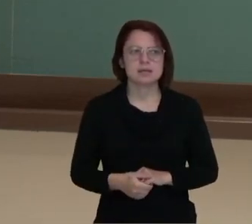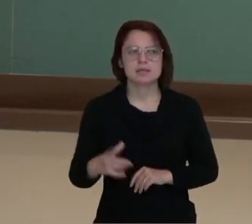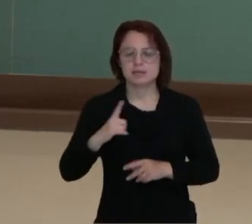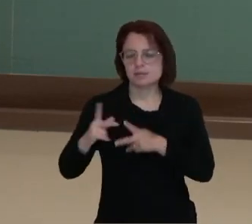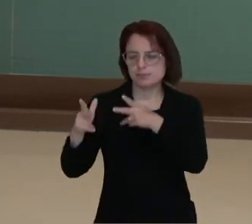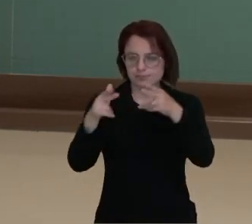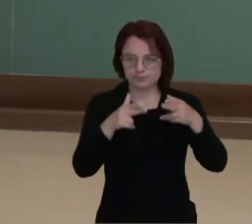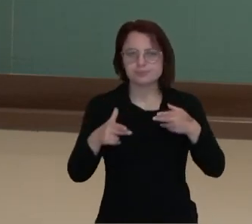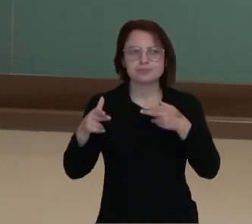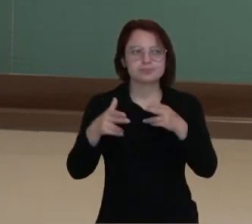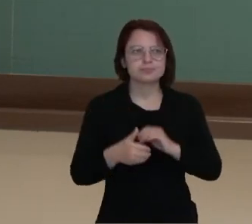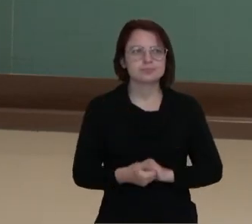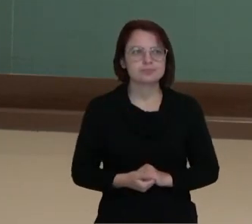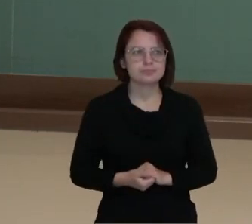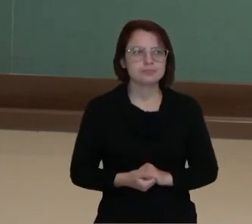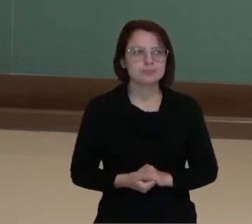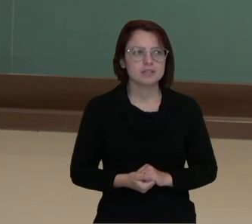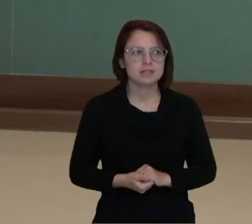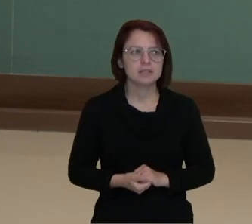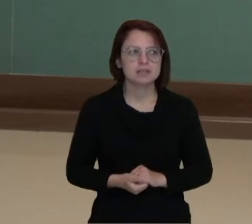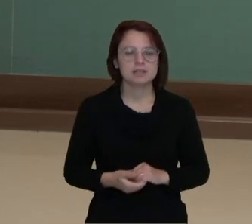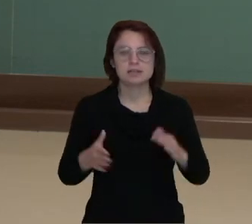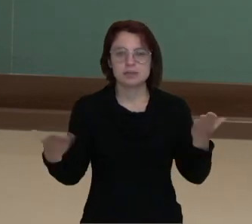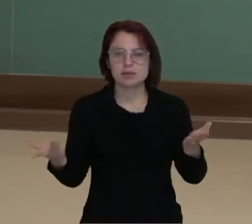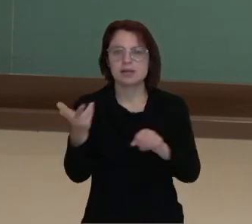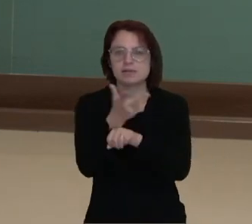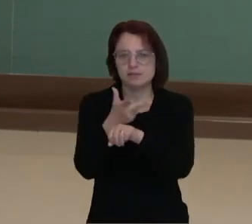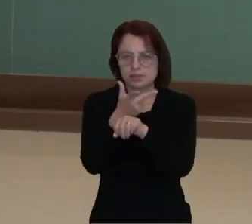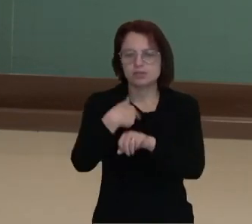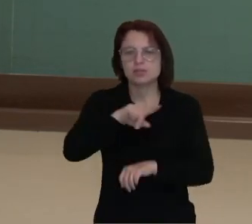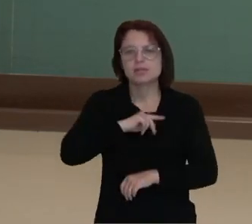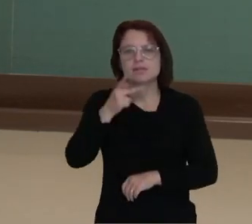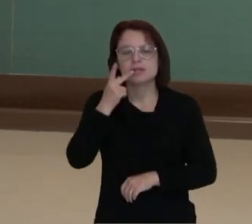o outro cromossomo. Então, nesse vídeo,